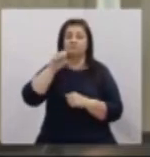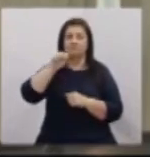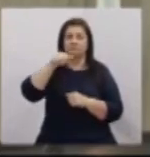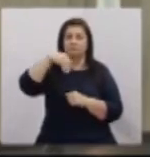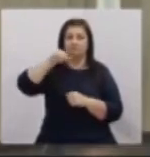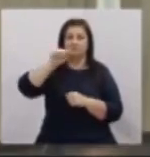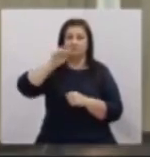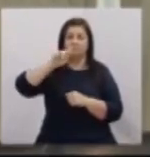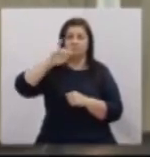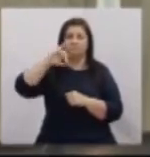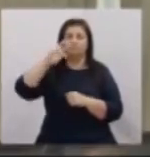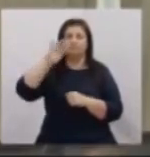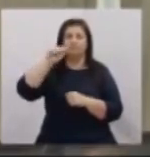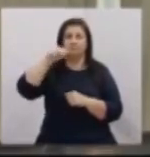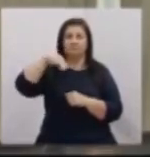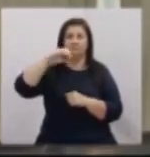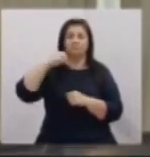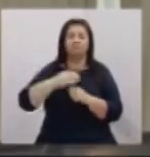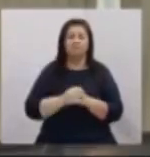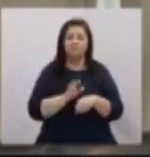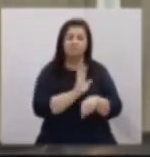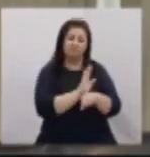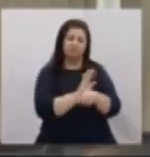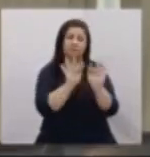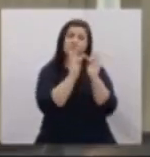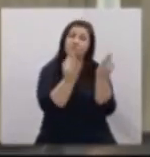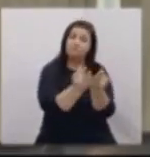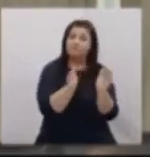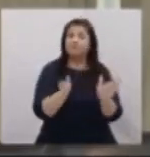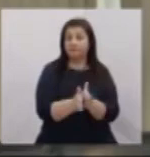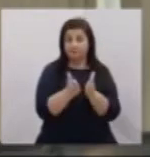dentro da igreja, onde damos assistências para as famílias carentes,